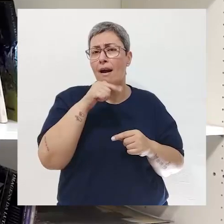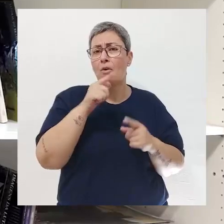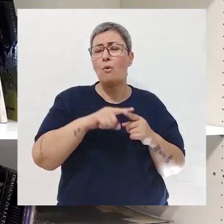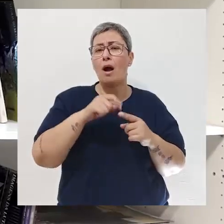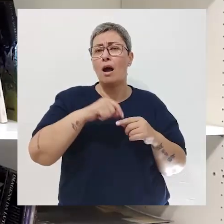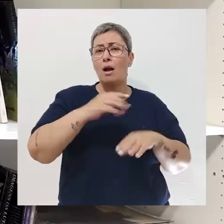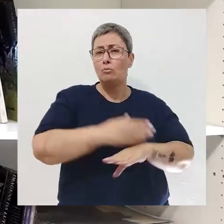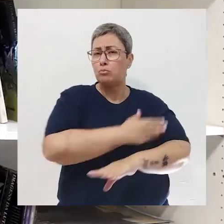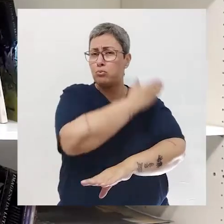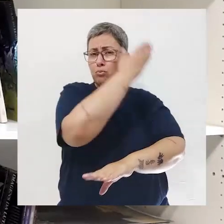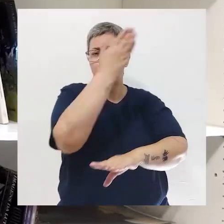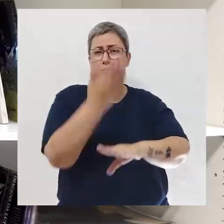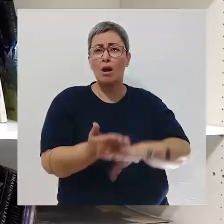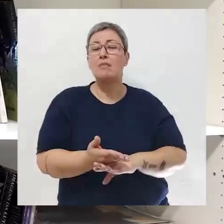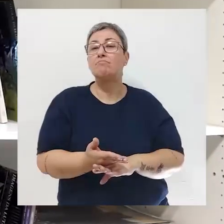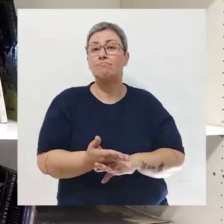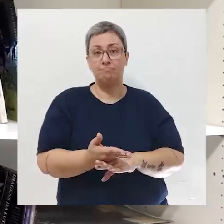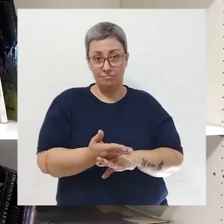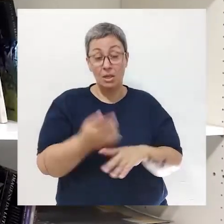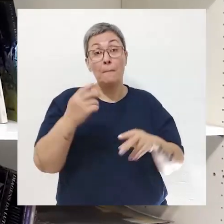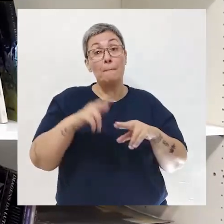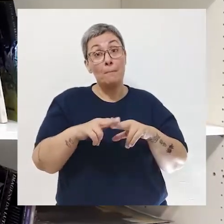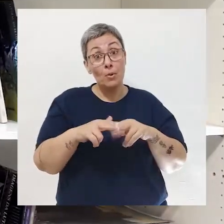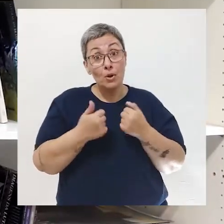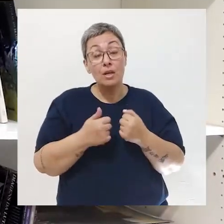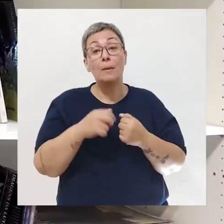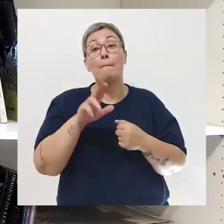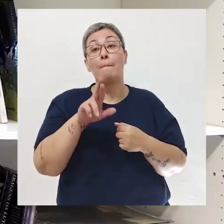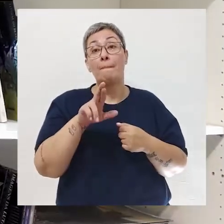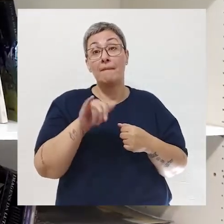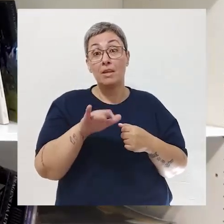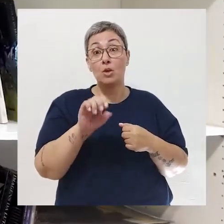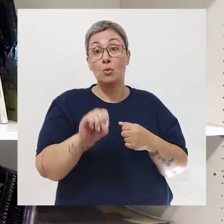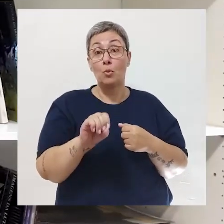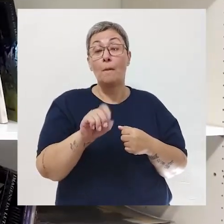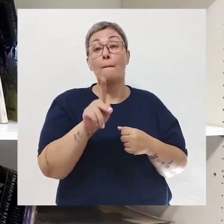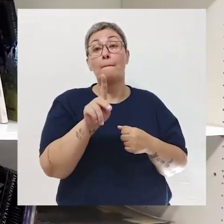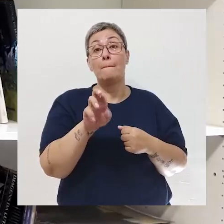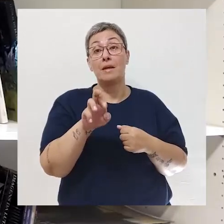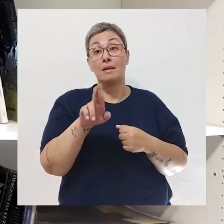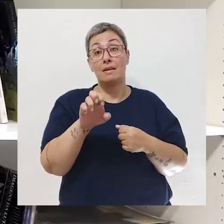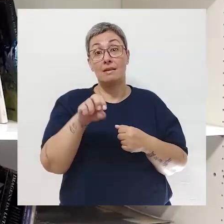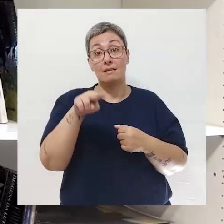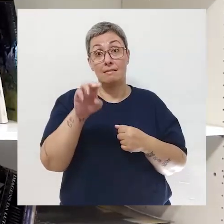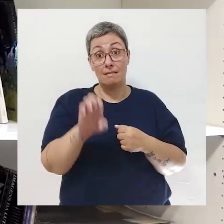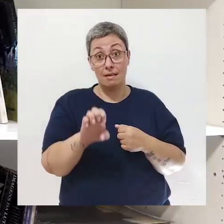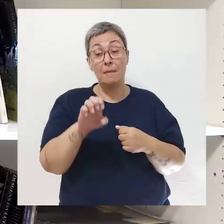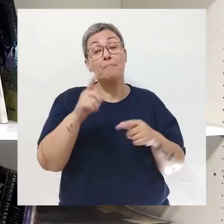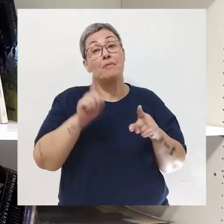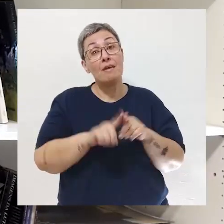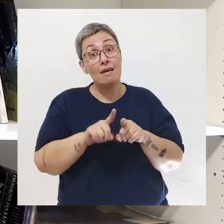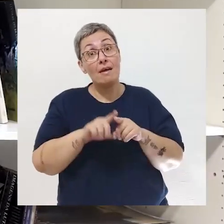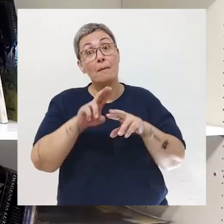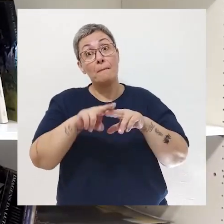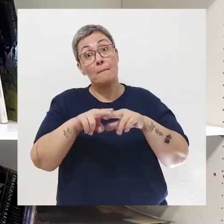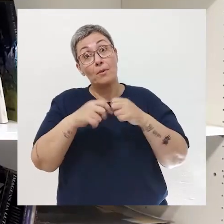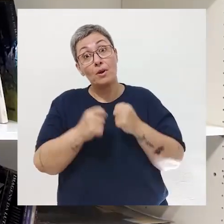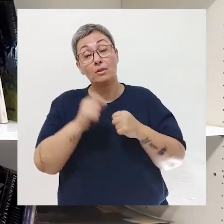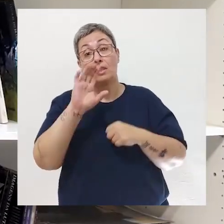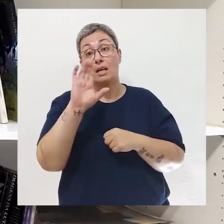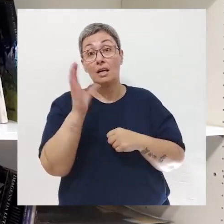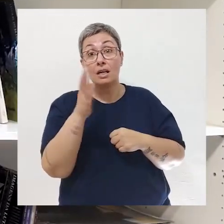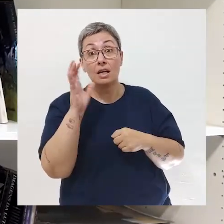que duram o ano inteiro. E por isso são chamados de perenes. Isso em decorrência do